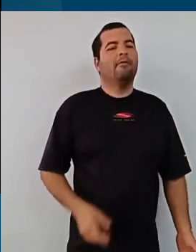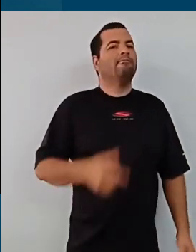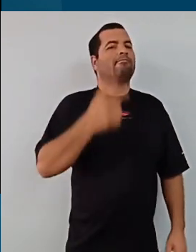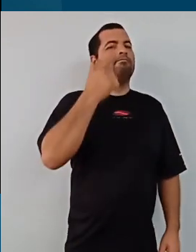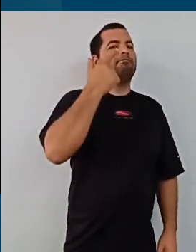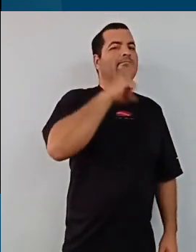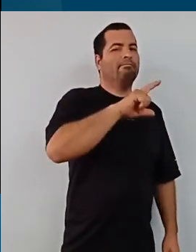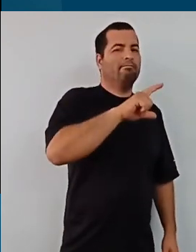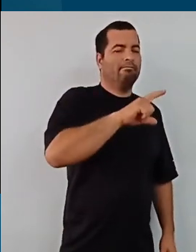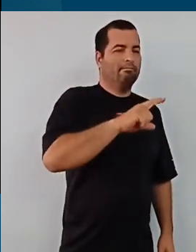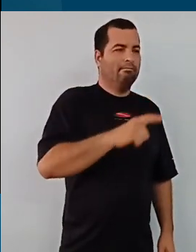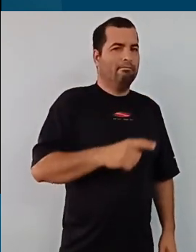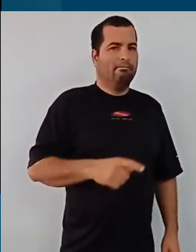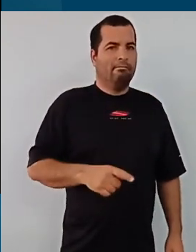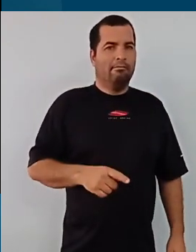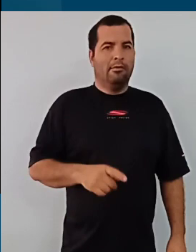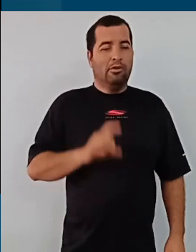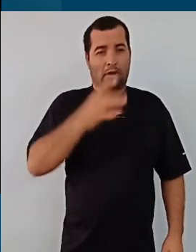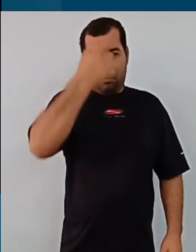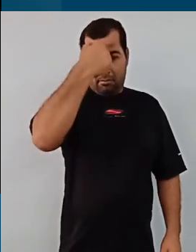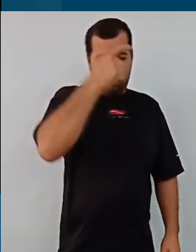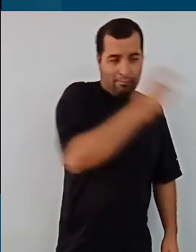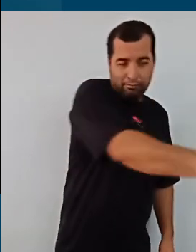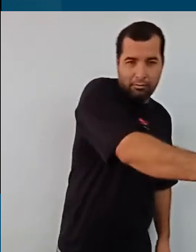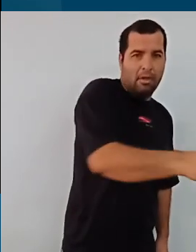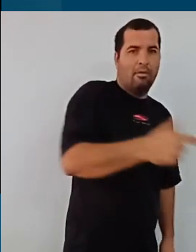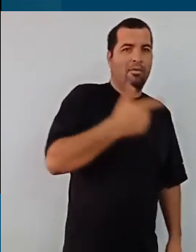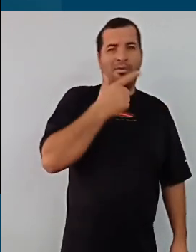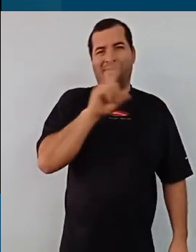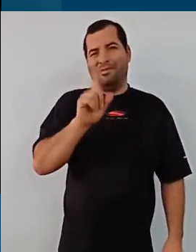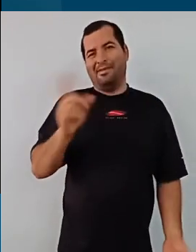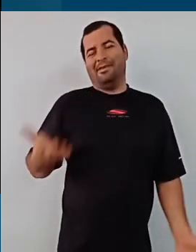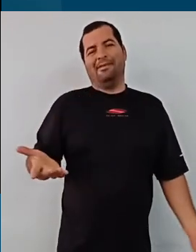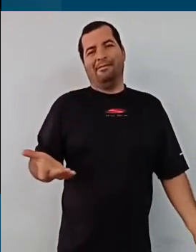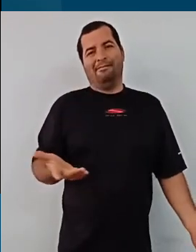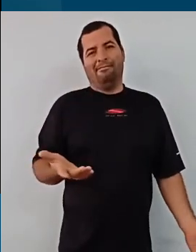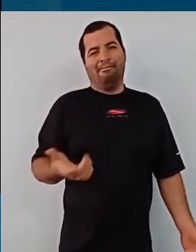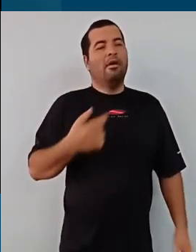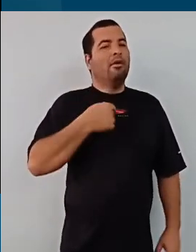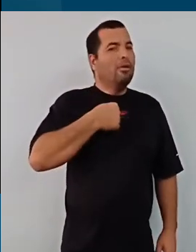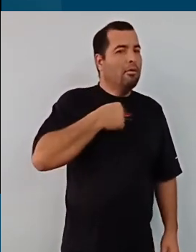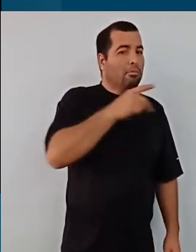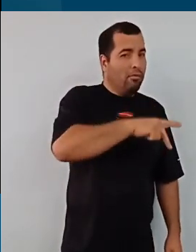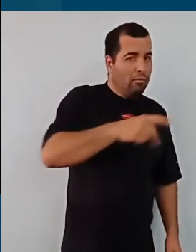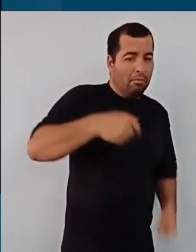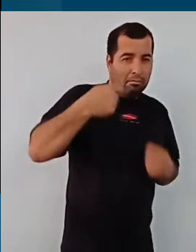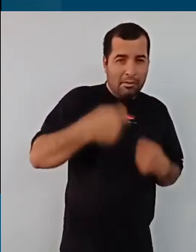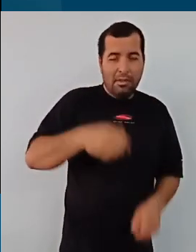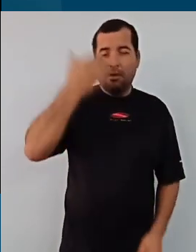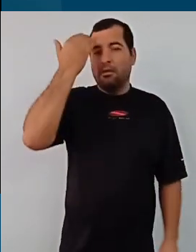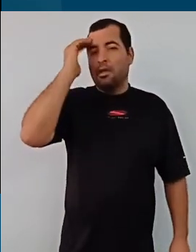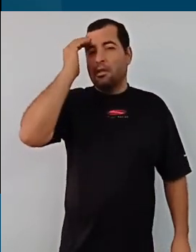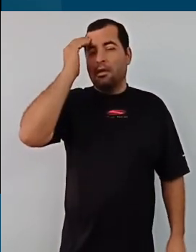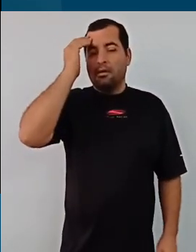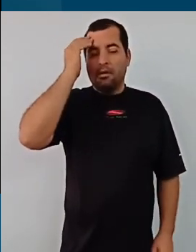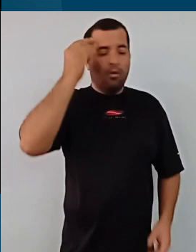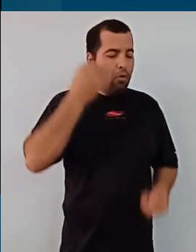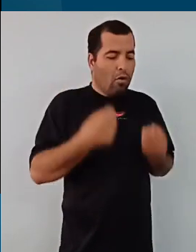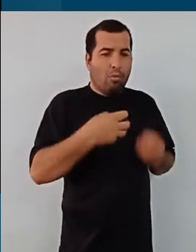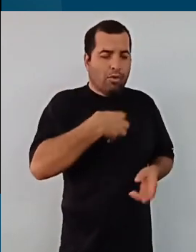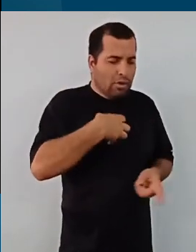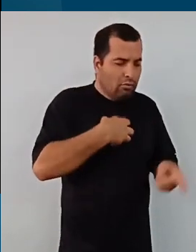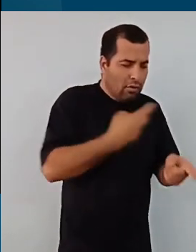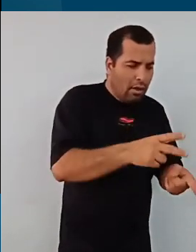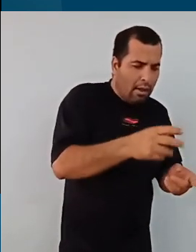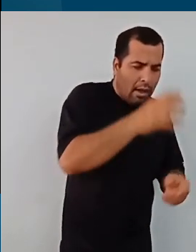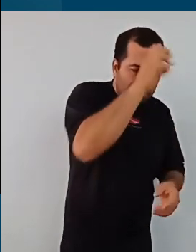de bons resultados é pequena. Então, é preciso que o professor entenda como alguém aprende. Estudar